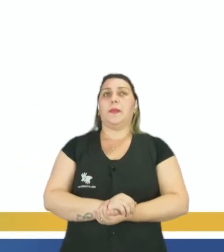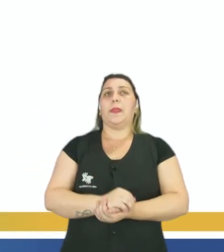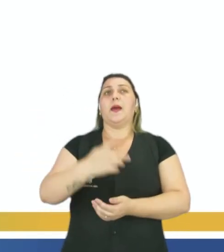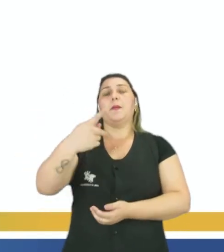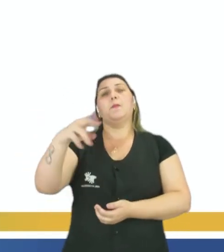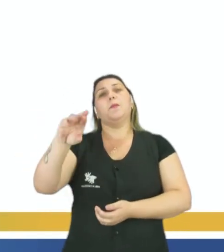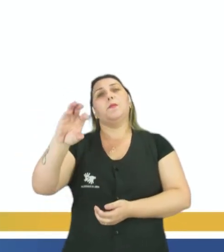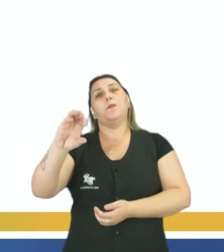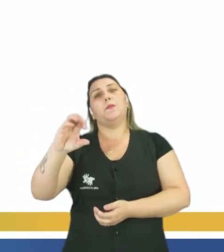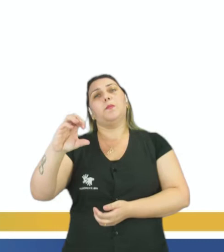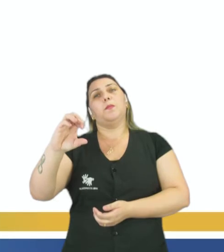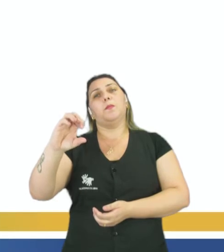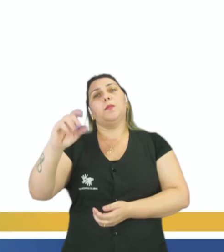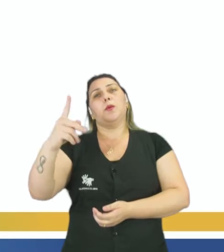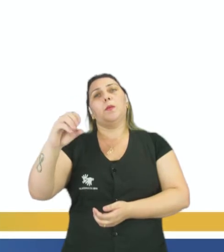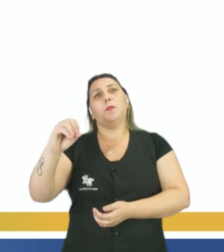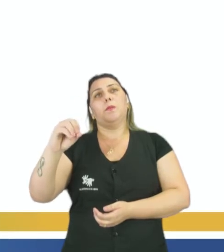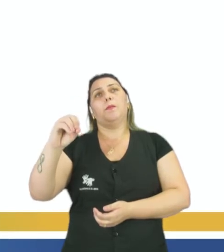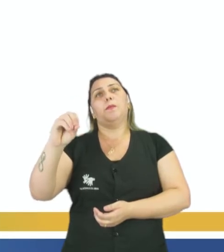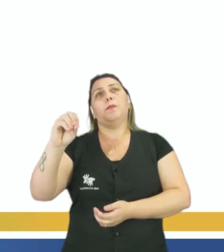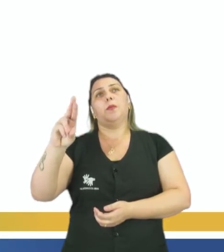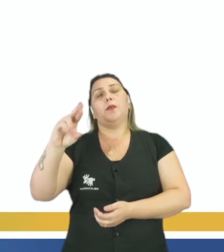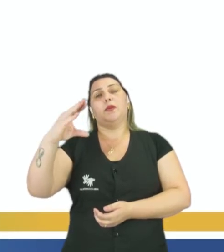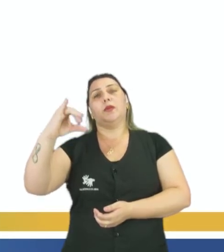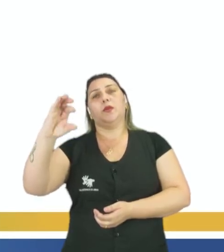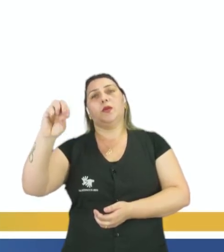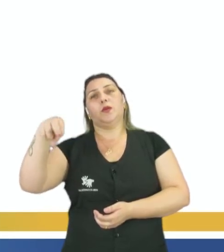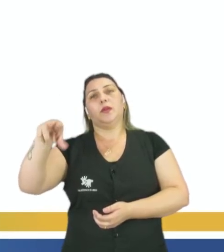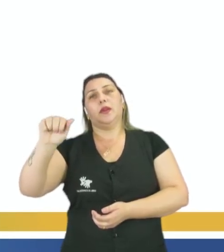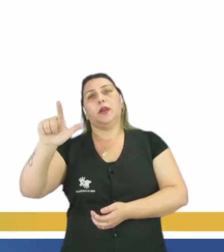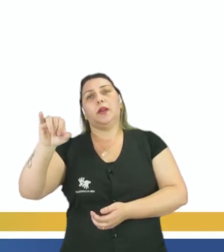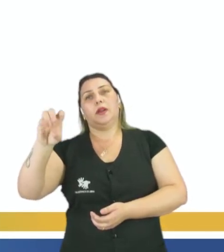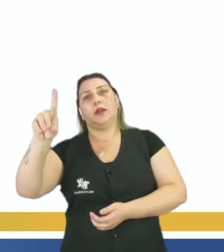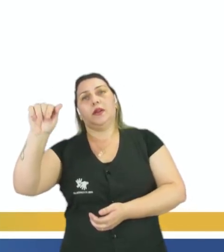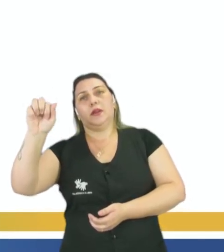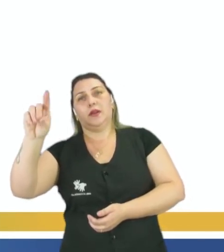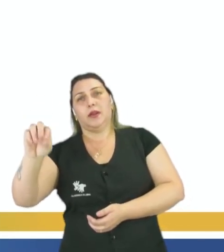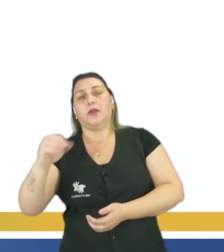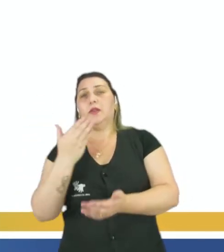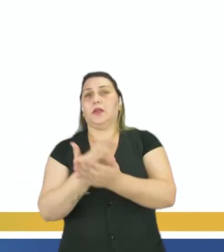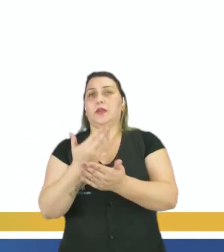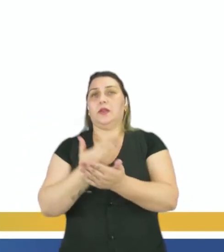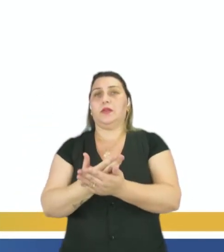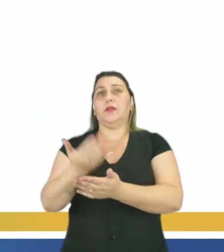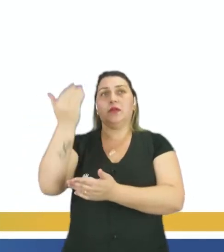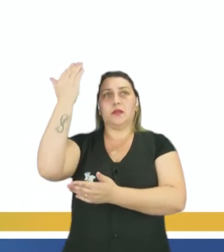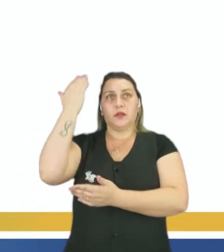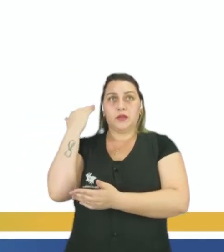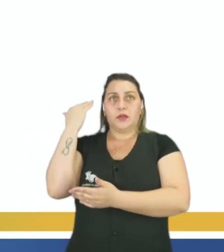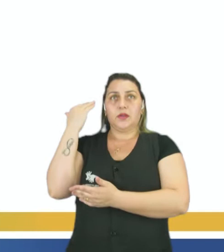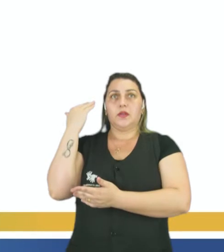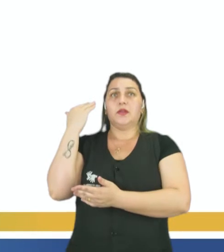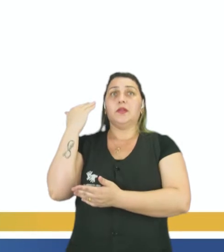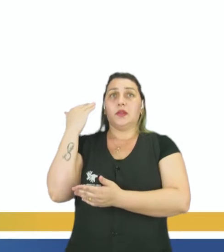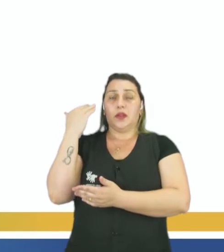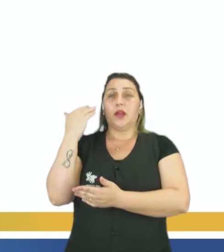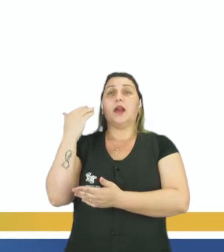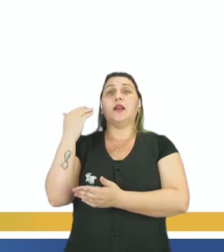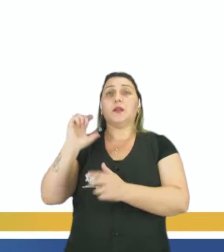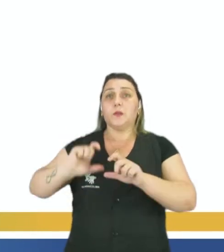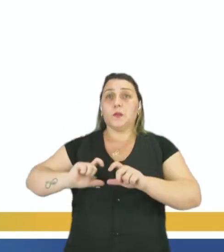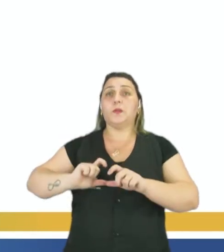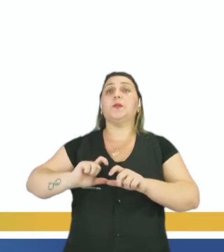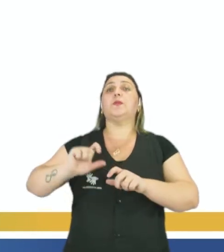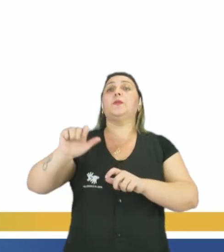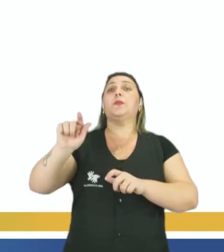a proporcionalidade. E aí vocês já vêm estudando nas aulas anteriores sobre a grandeza, que é tudo